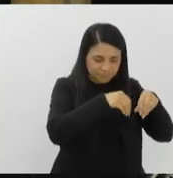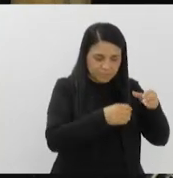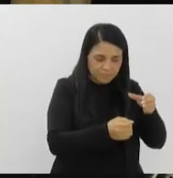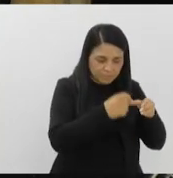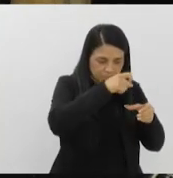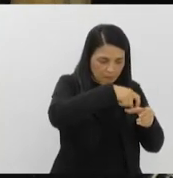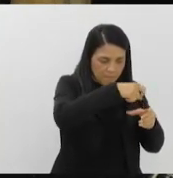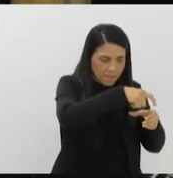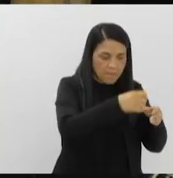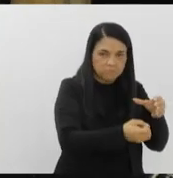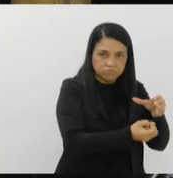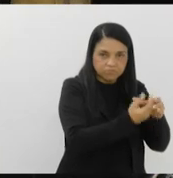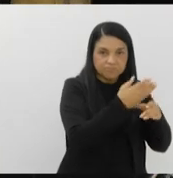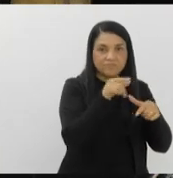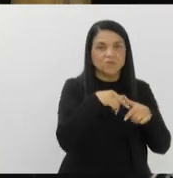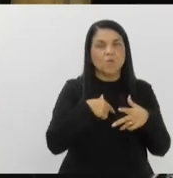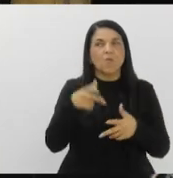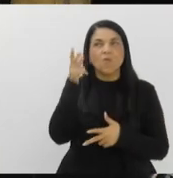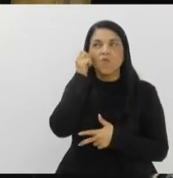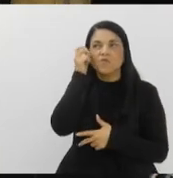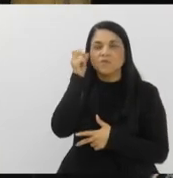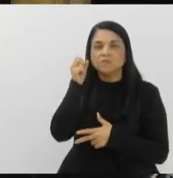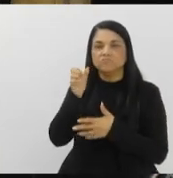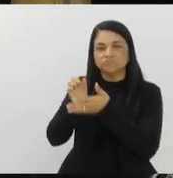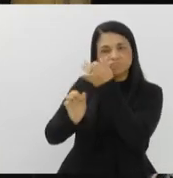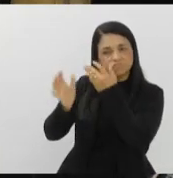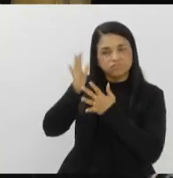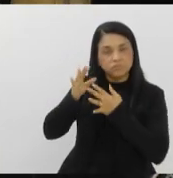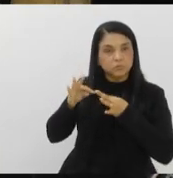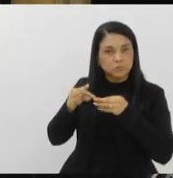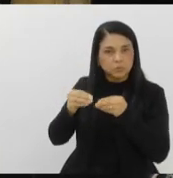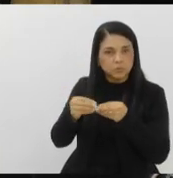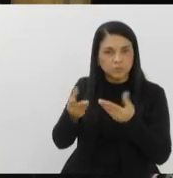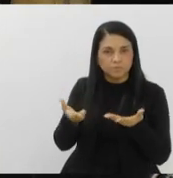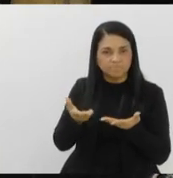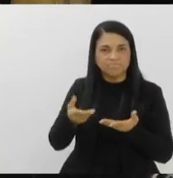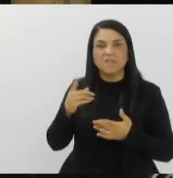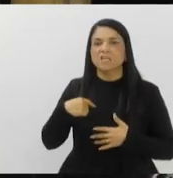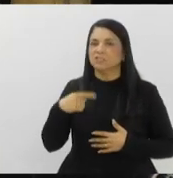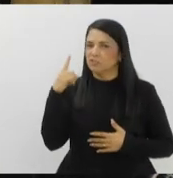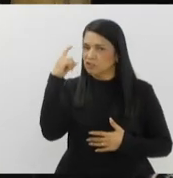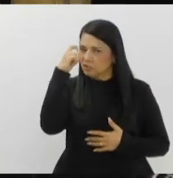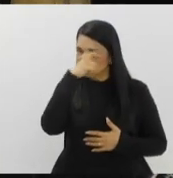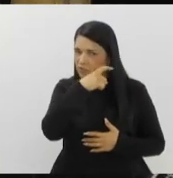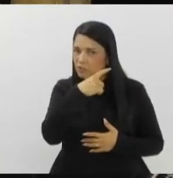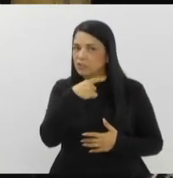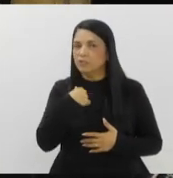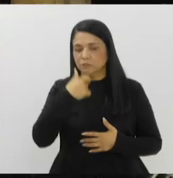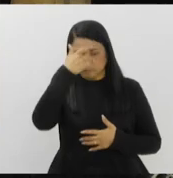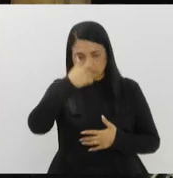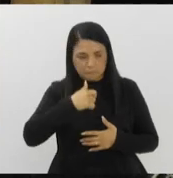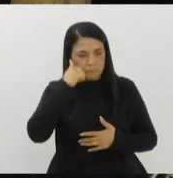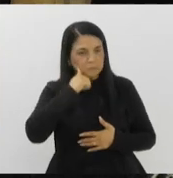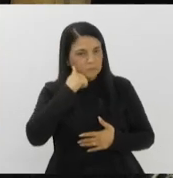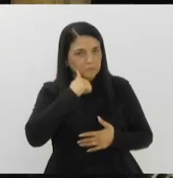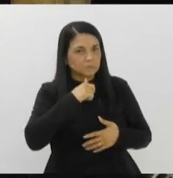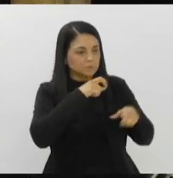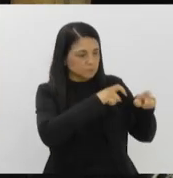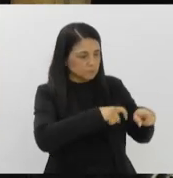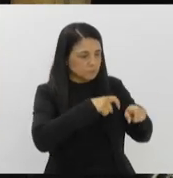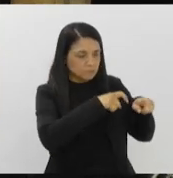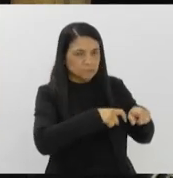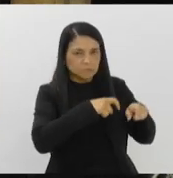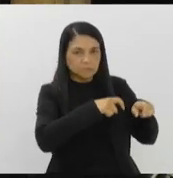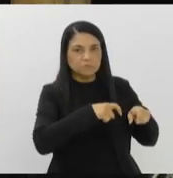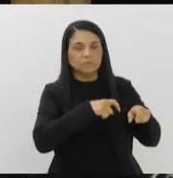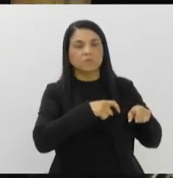essas considerações de todos aqui, a gente vê como é difícil ser uma produtora rural, não só porque a gente sofre